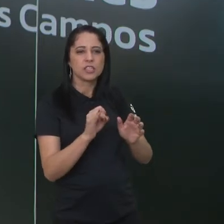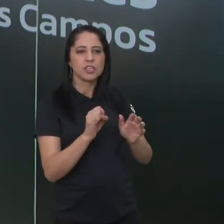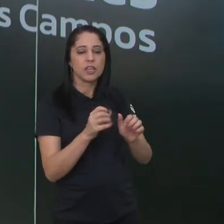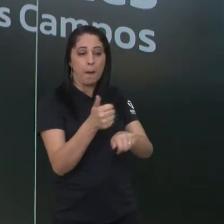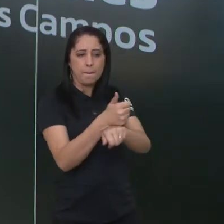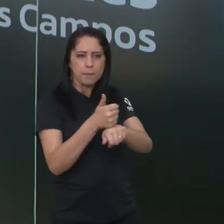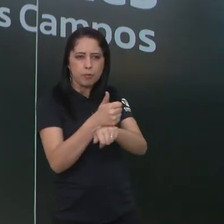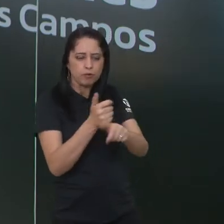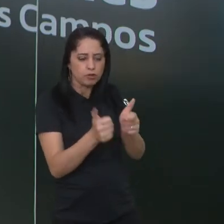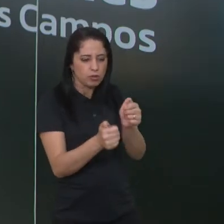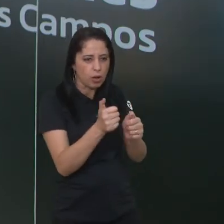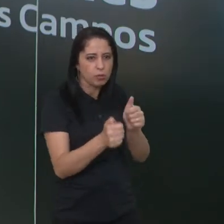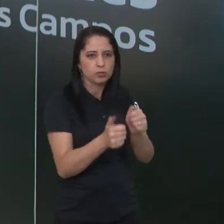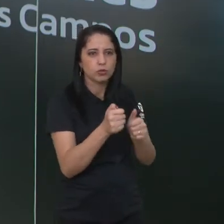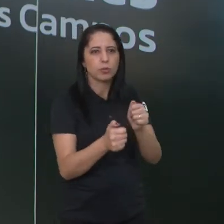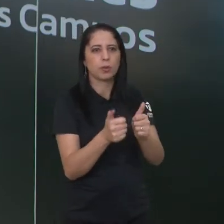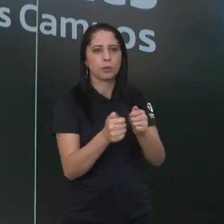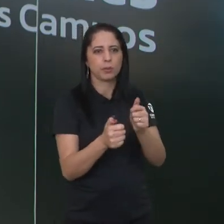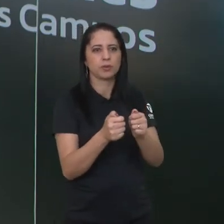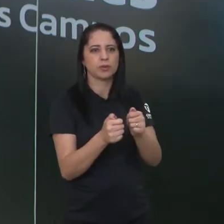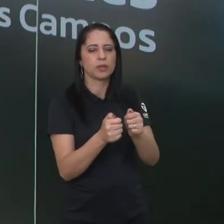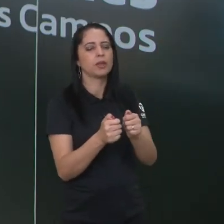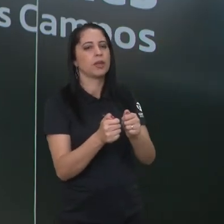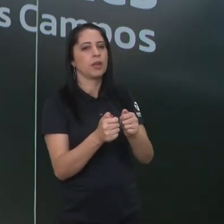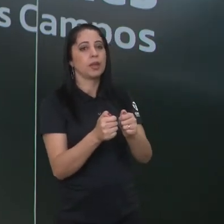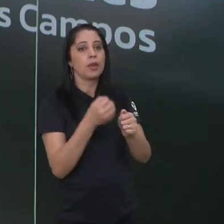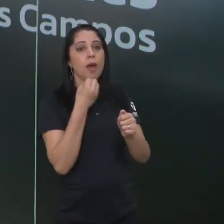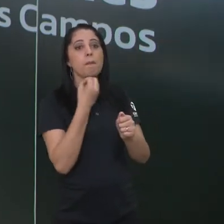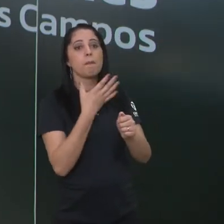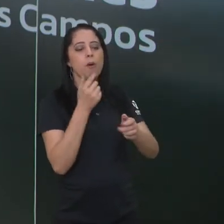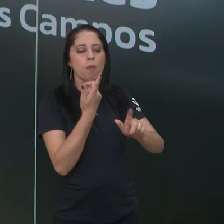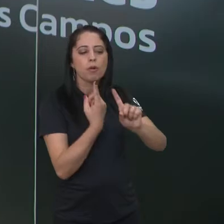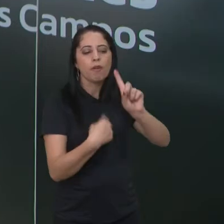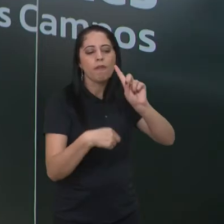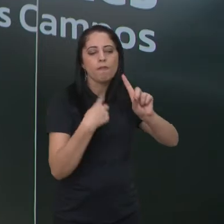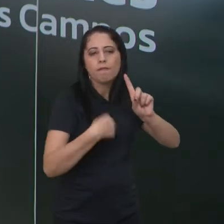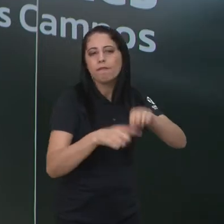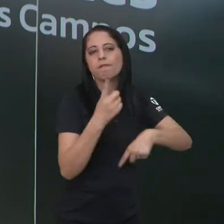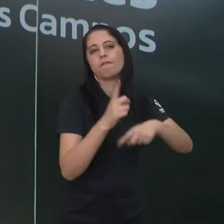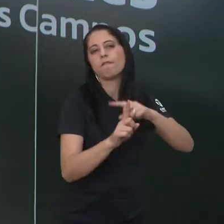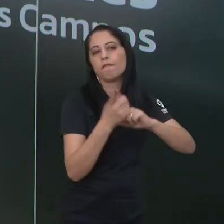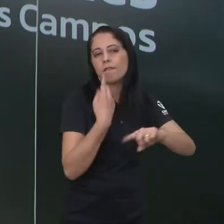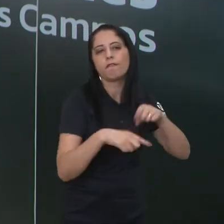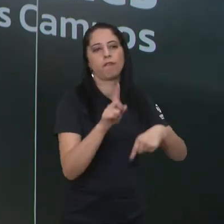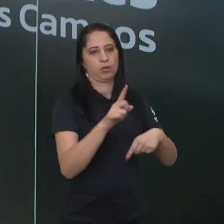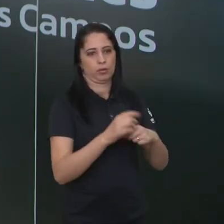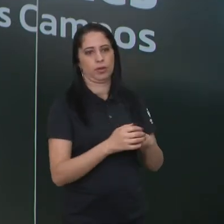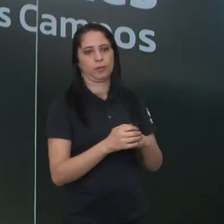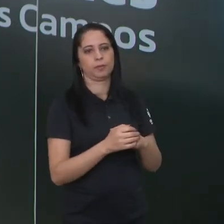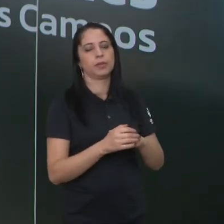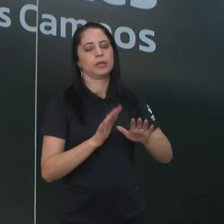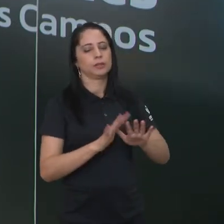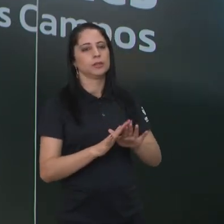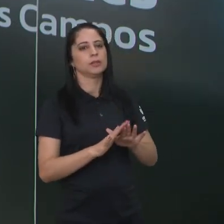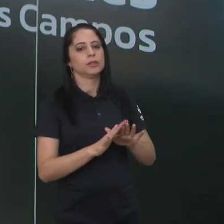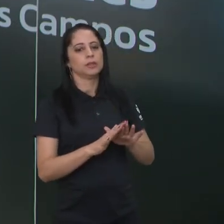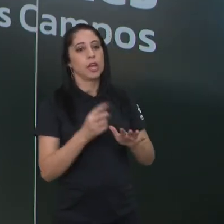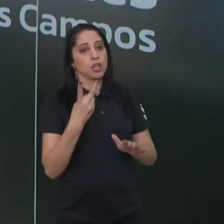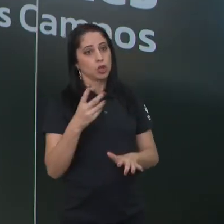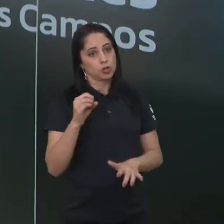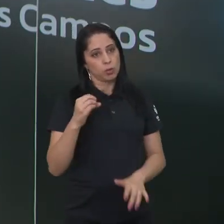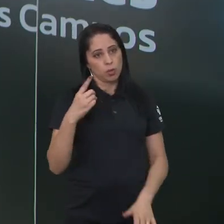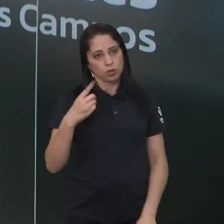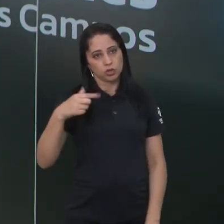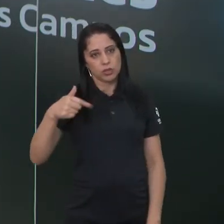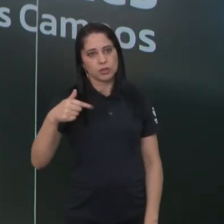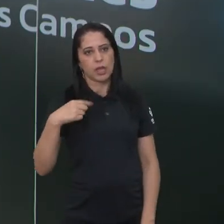talvez demoramos muito para investir nisso. É um sonho que tem sido trabalhado há alguns anos. Desde 2017 que nós